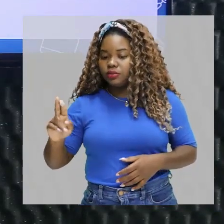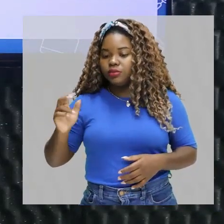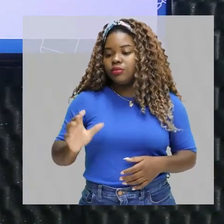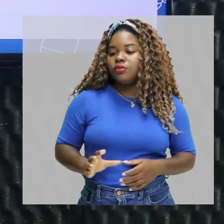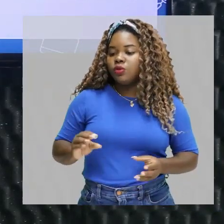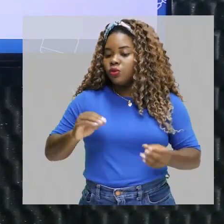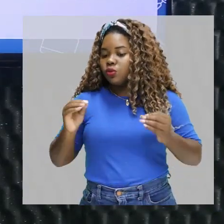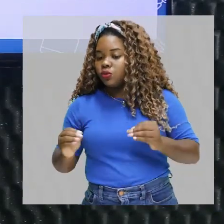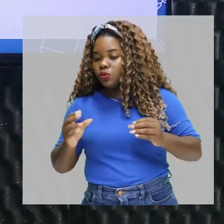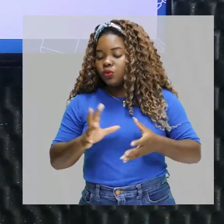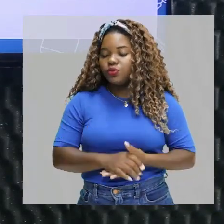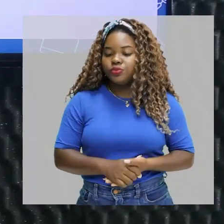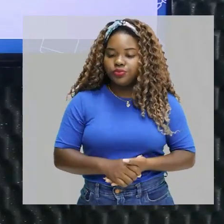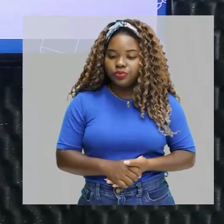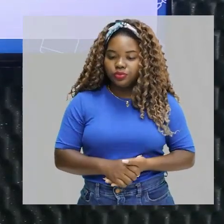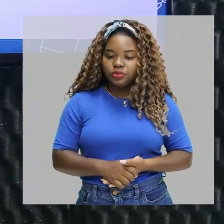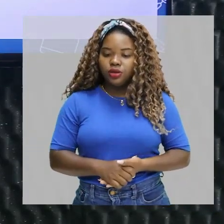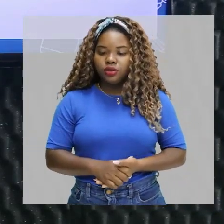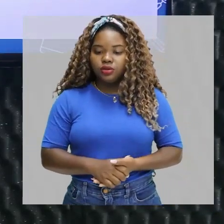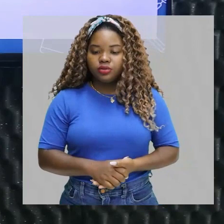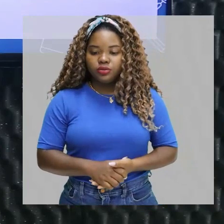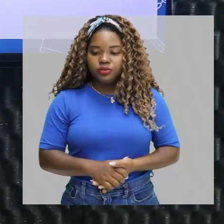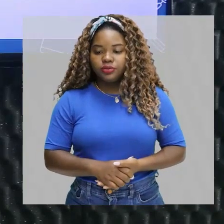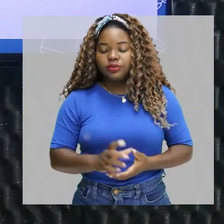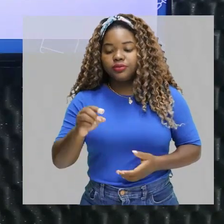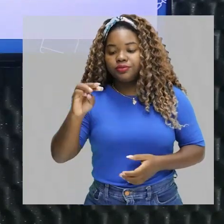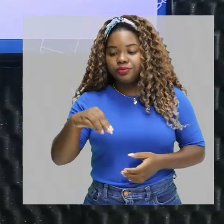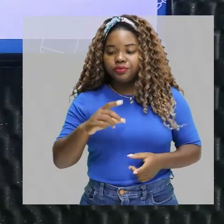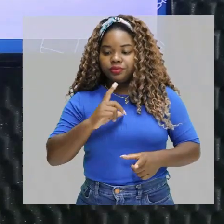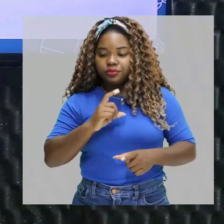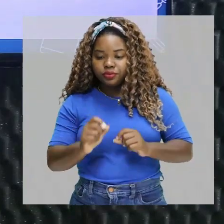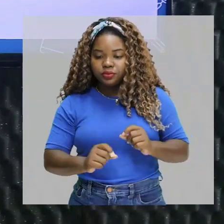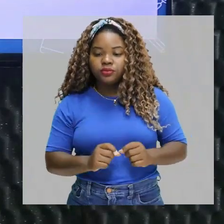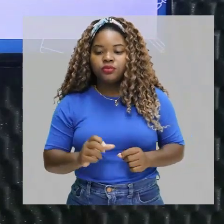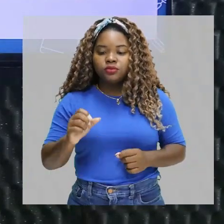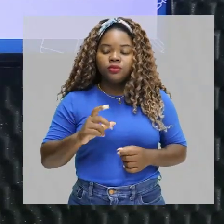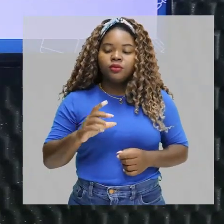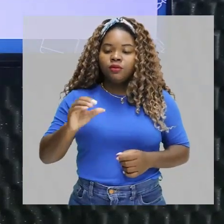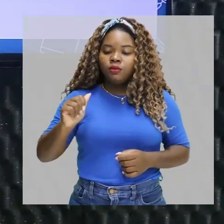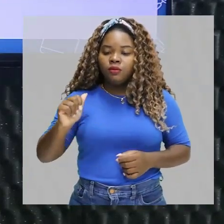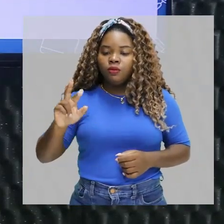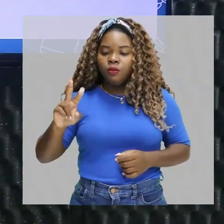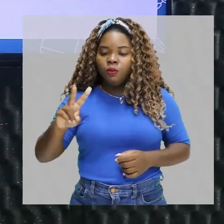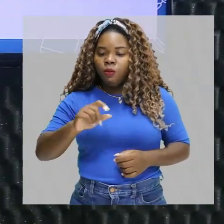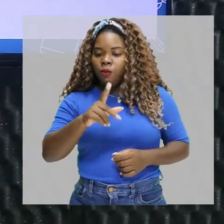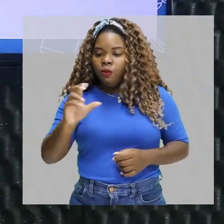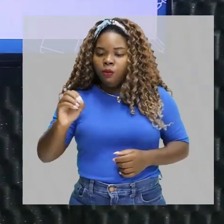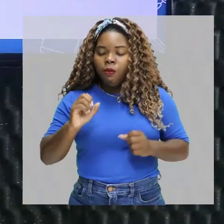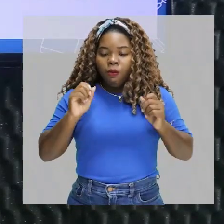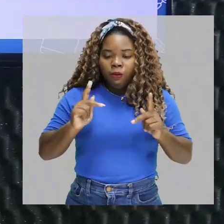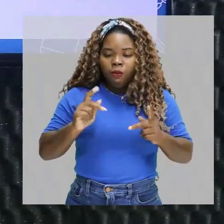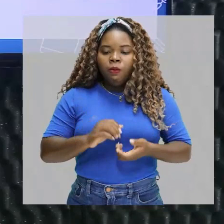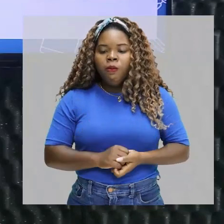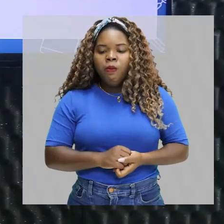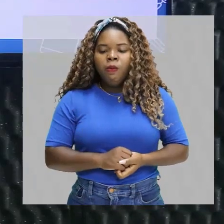suprir essa necessidade energética do nosso país Tá certo e quem vai alimentar essas termelétricas é justamente esse carvão mineral que vem nesses estados